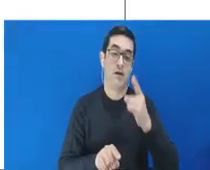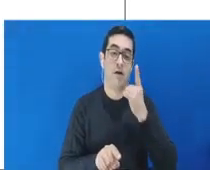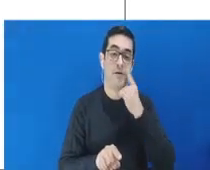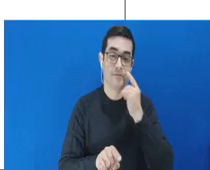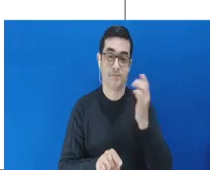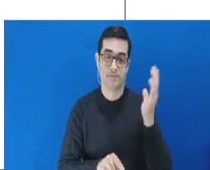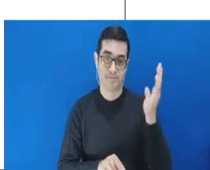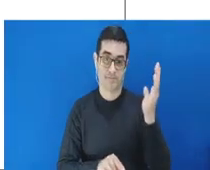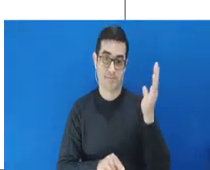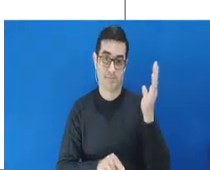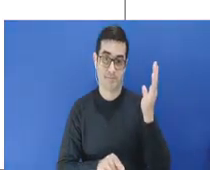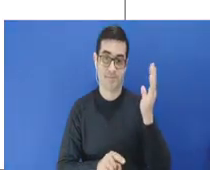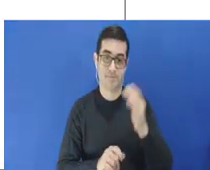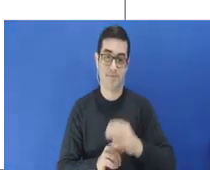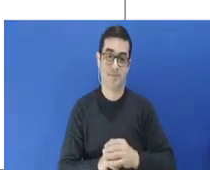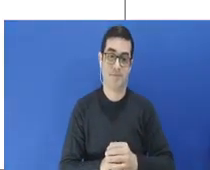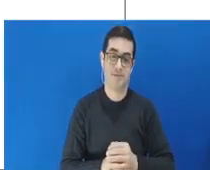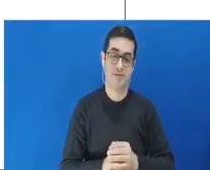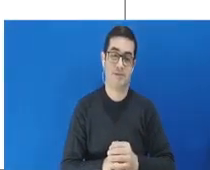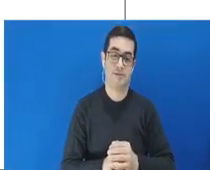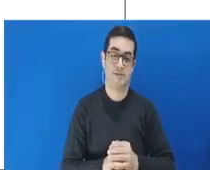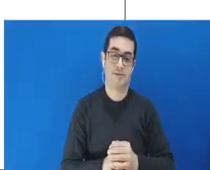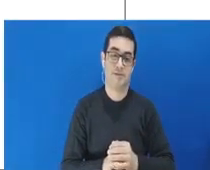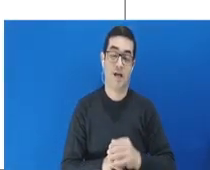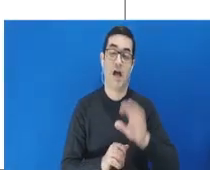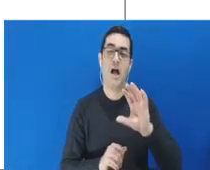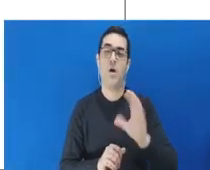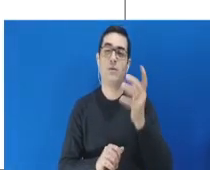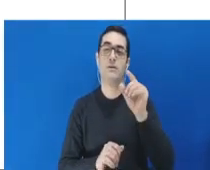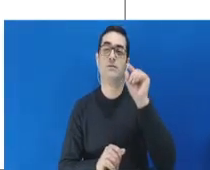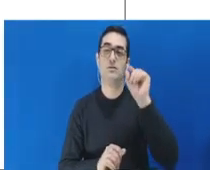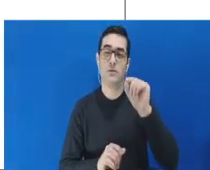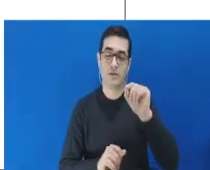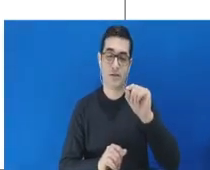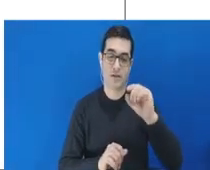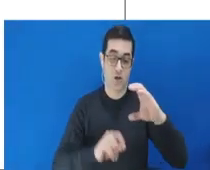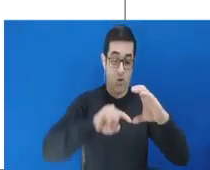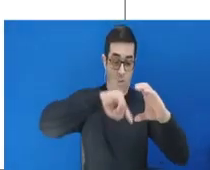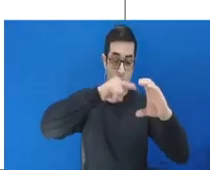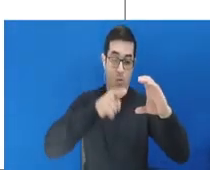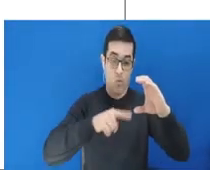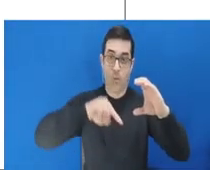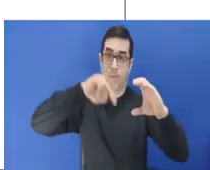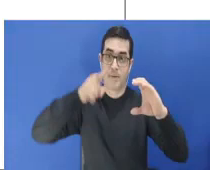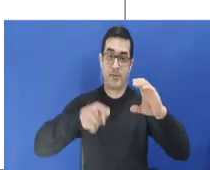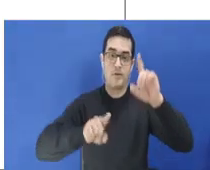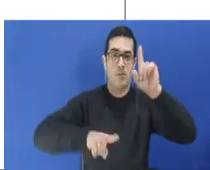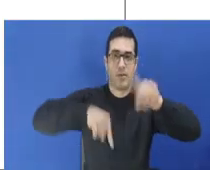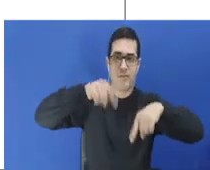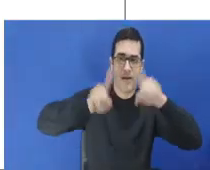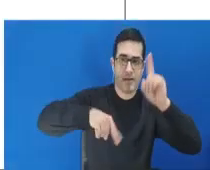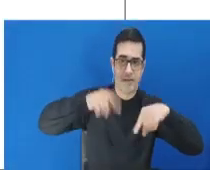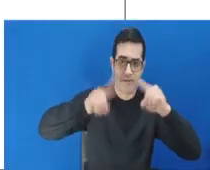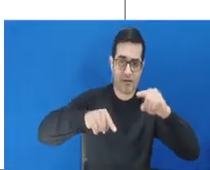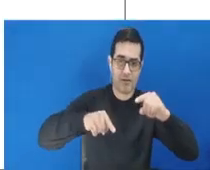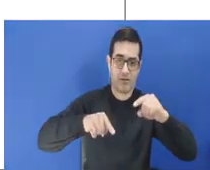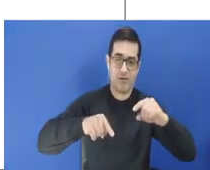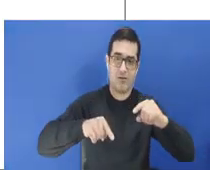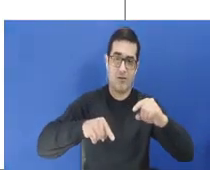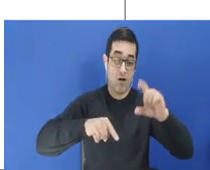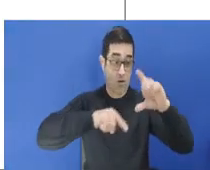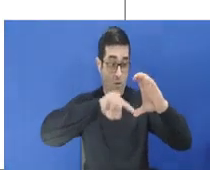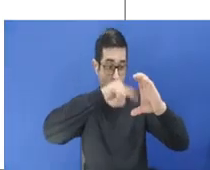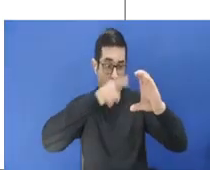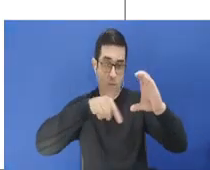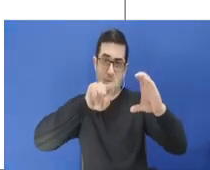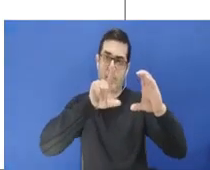no comprimento de onda. Olha só, aqui eu tenho o comprimento de onda, né? E ele está diminuindo o comprimento de onda. O que a